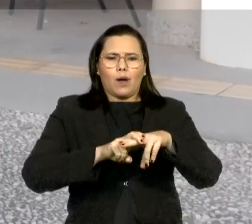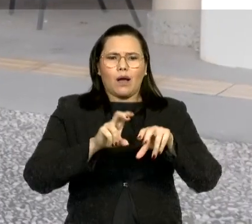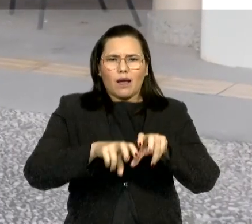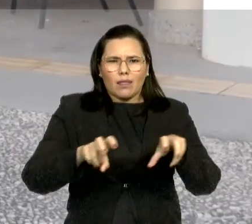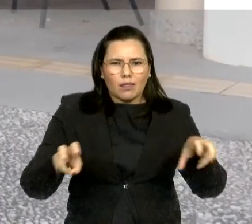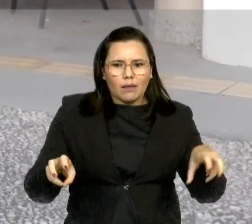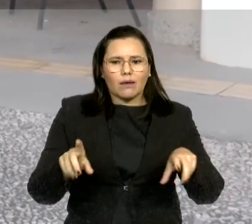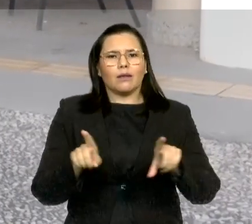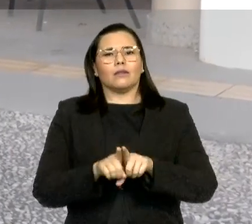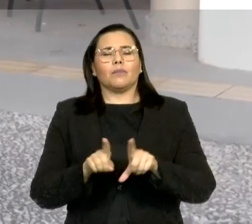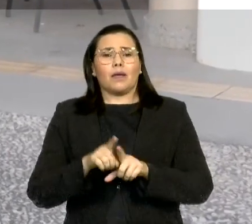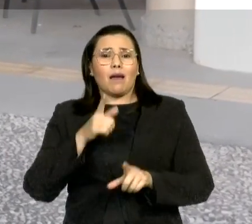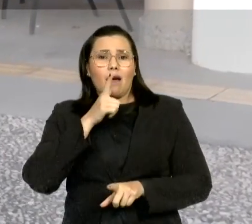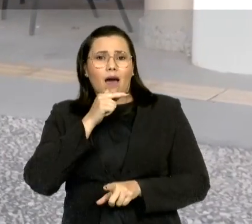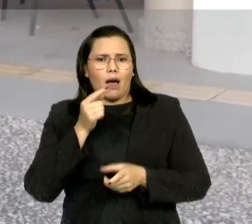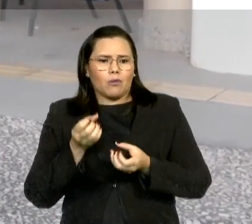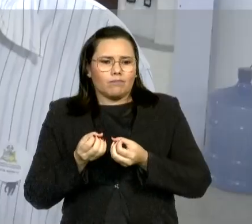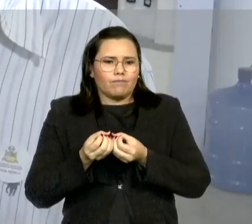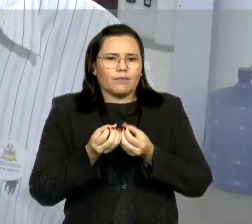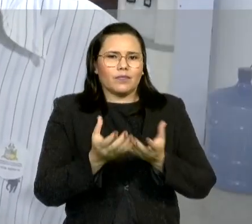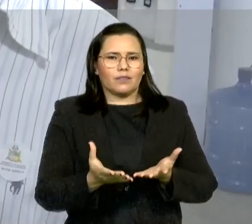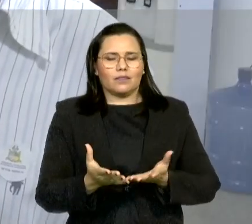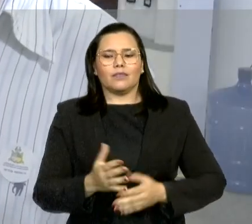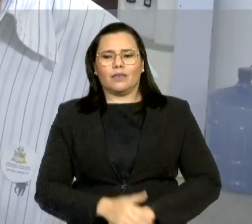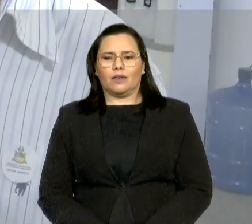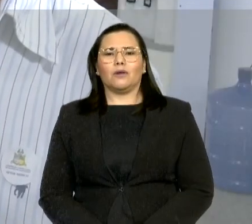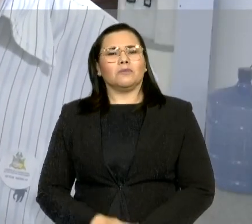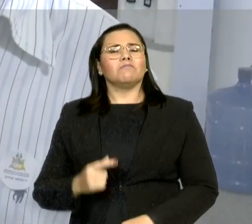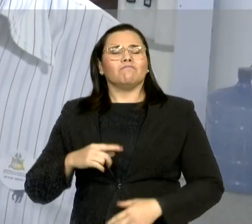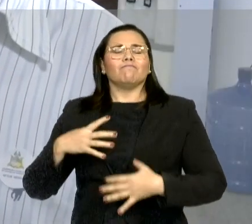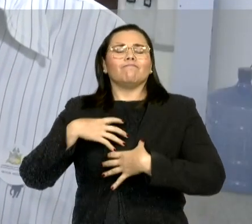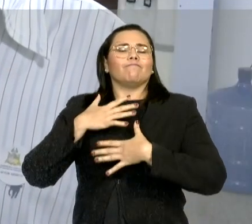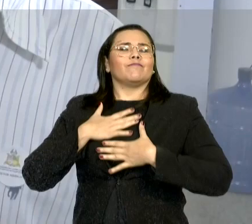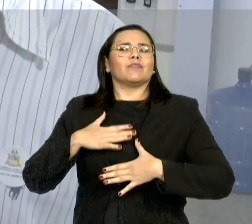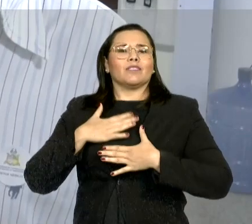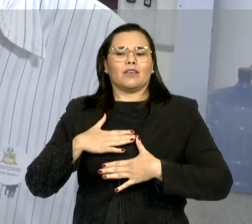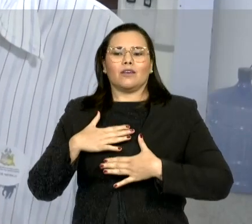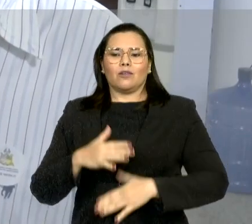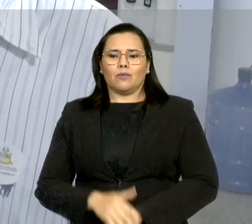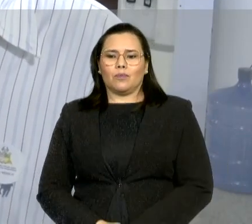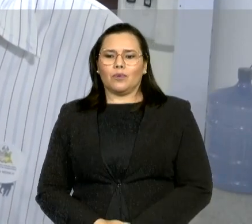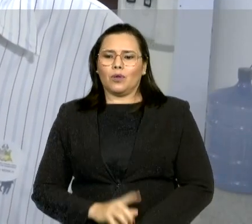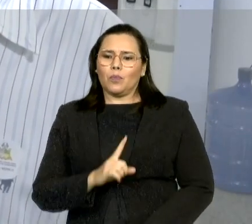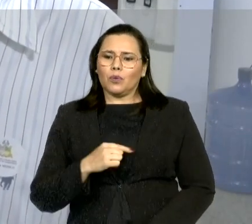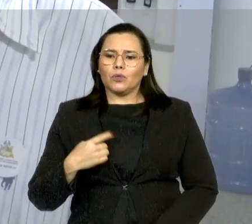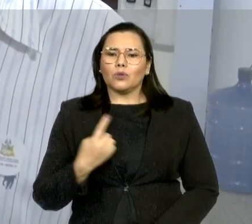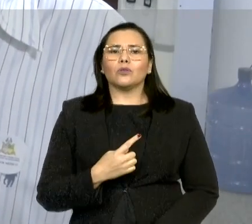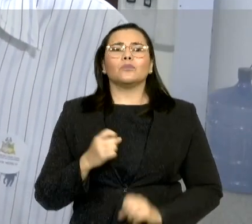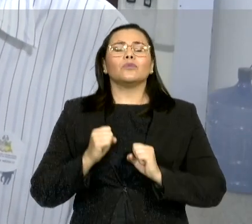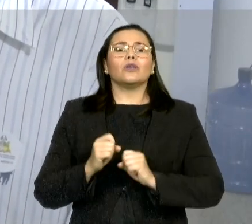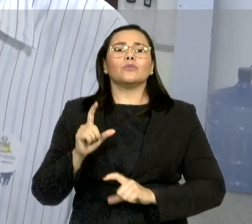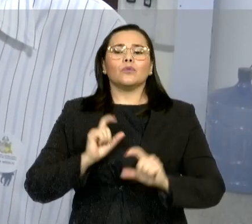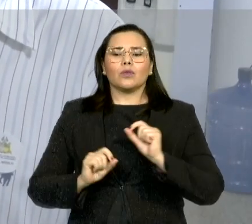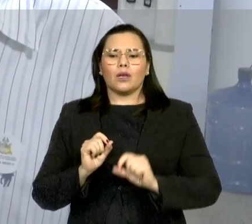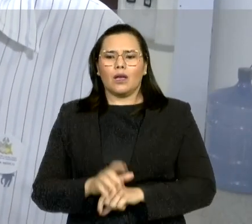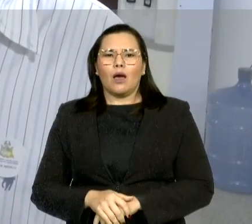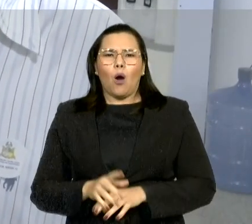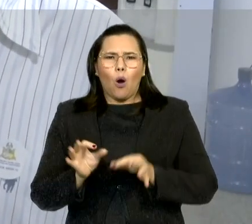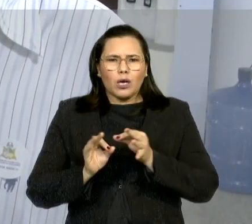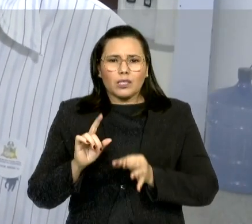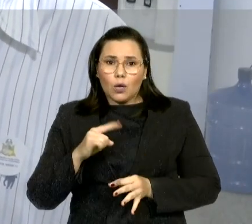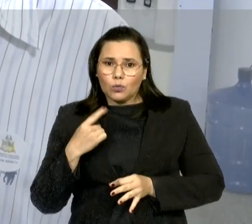né? Deu um certo conforto para que a gente deixe para o último momento, né? Para que a gente pudesse realizar essa